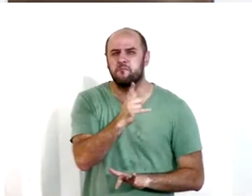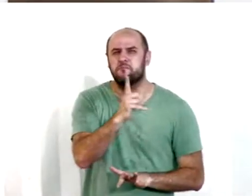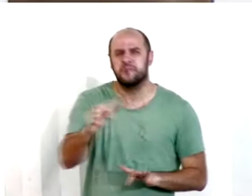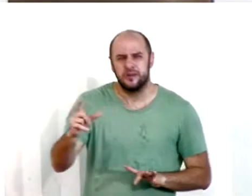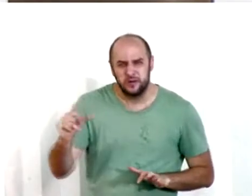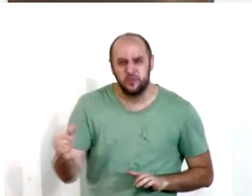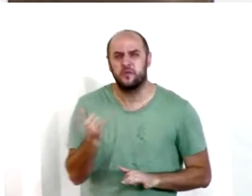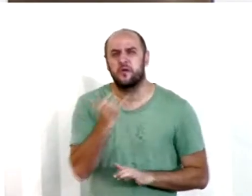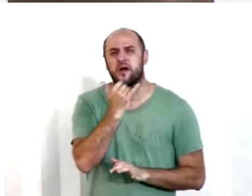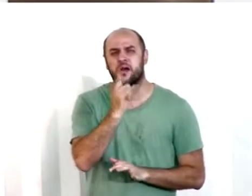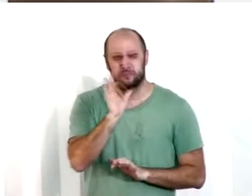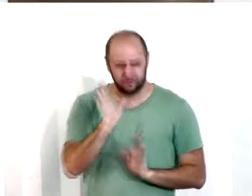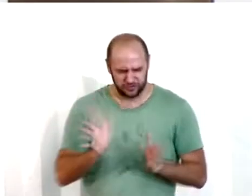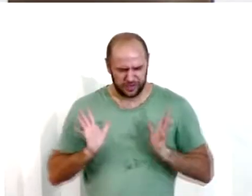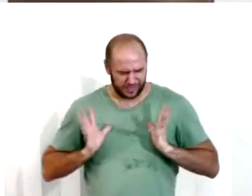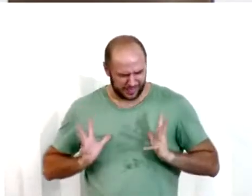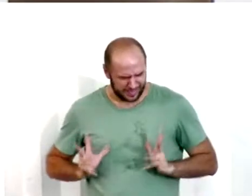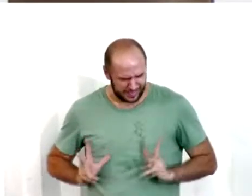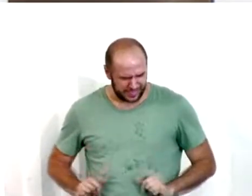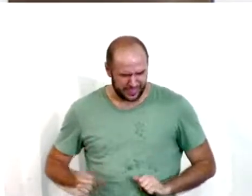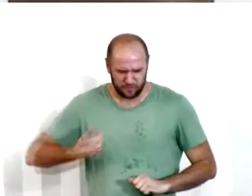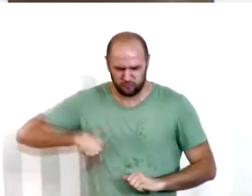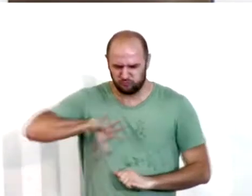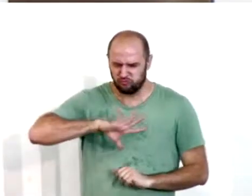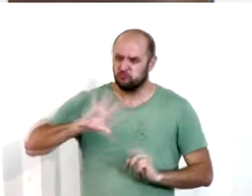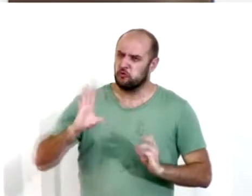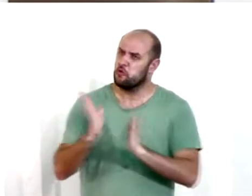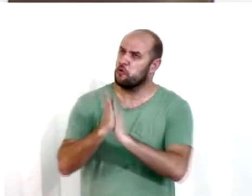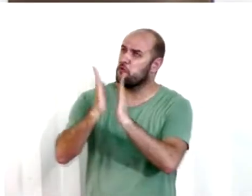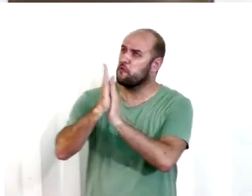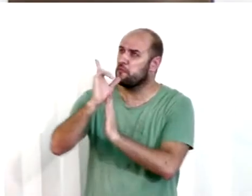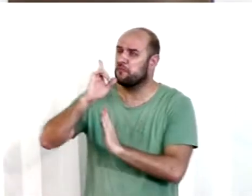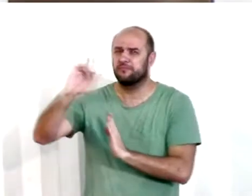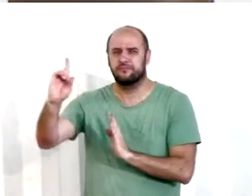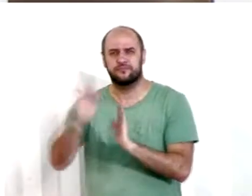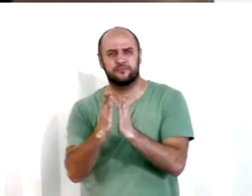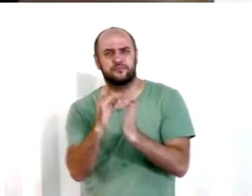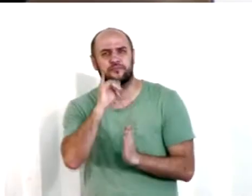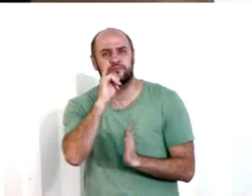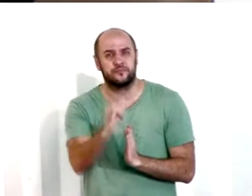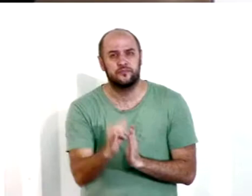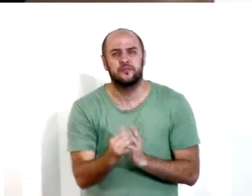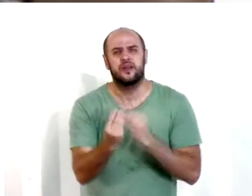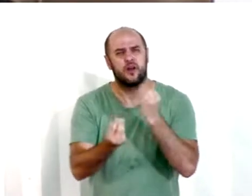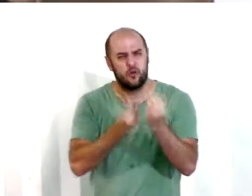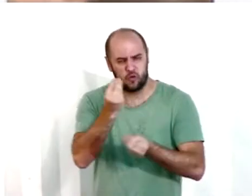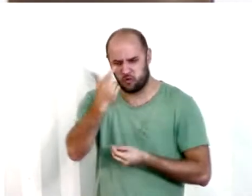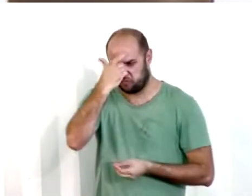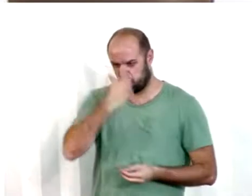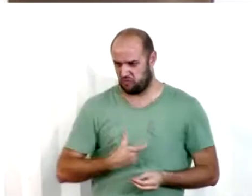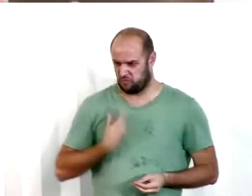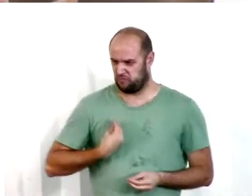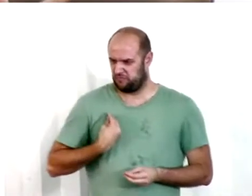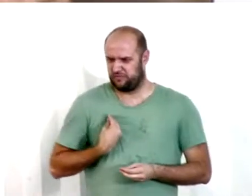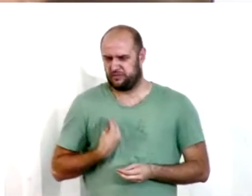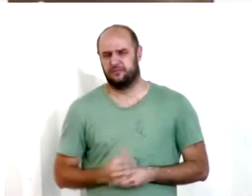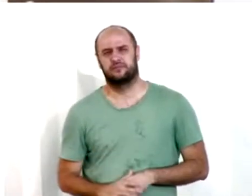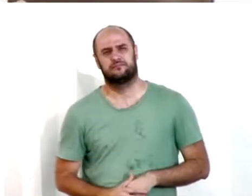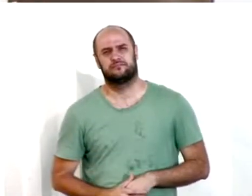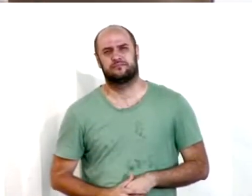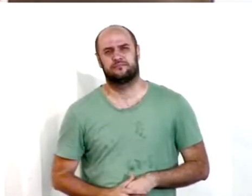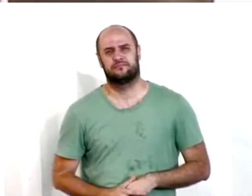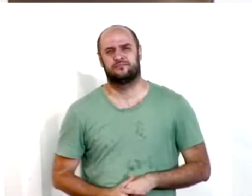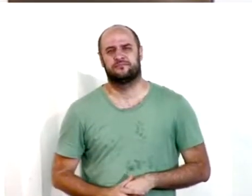viver. E Deus mostra os parâmetros de como você deve proceder. As virtudes que devem ressaltar